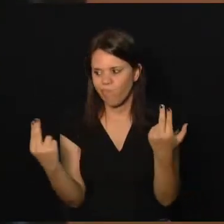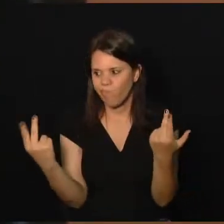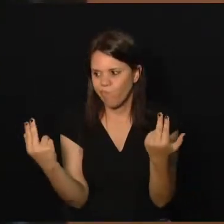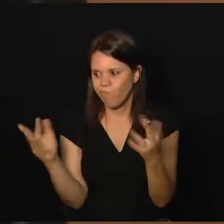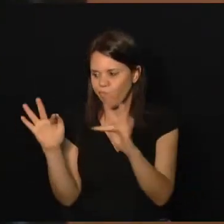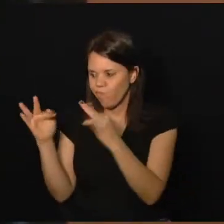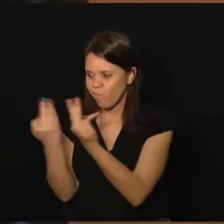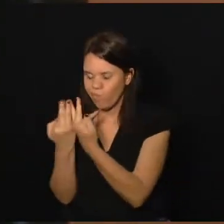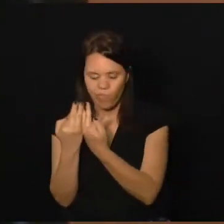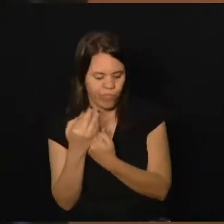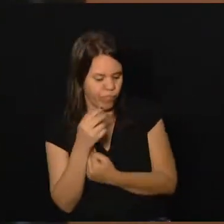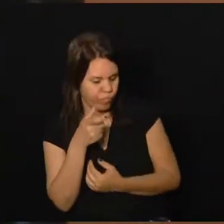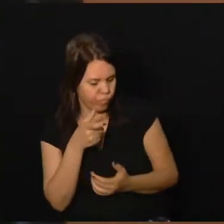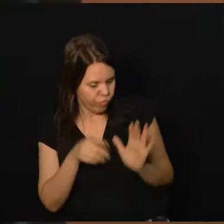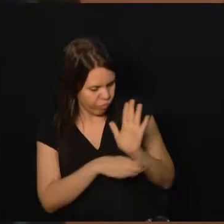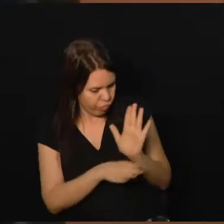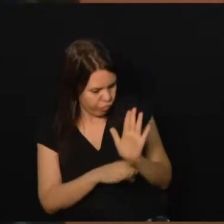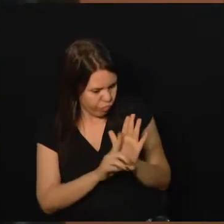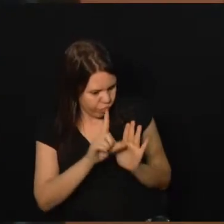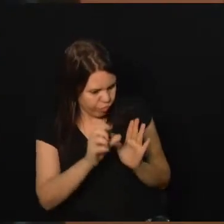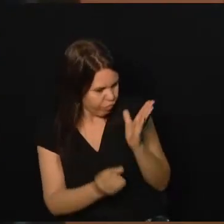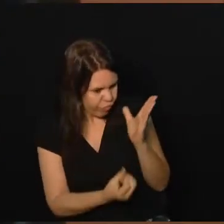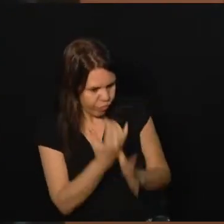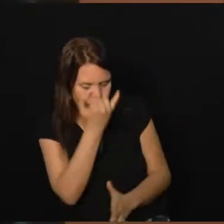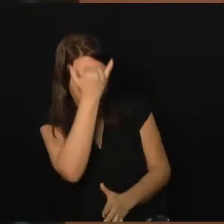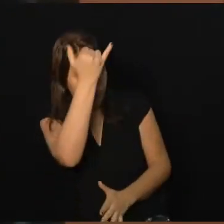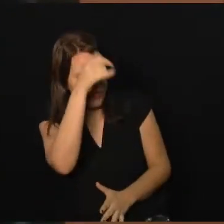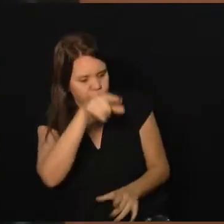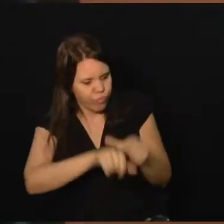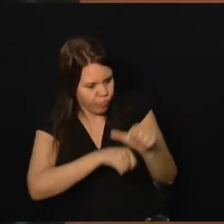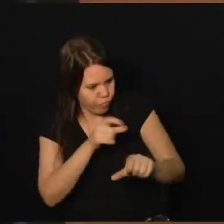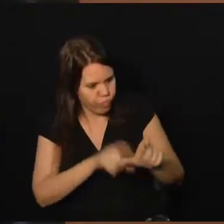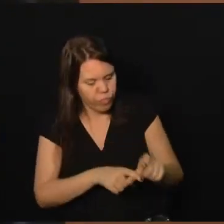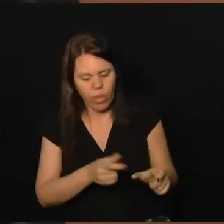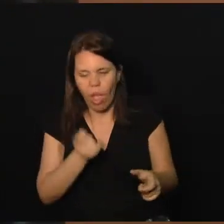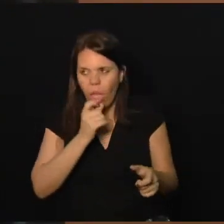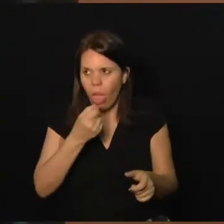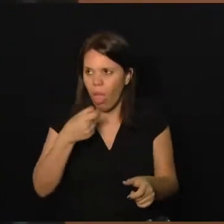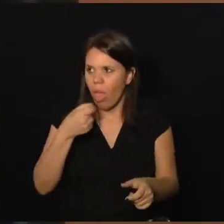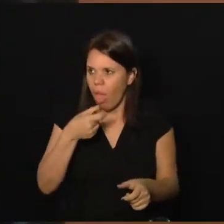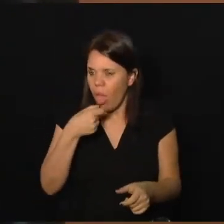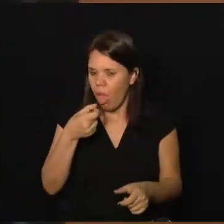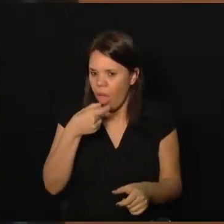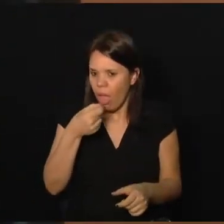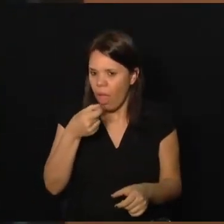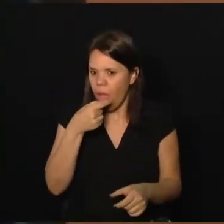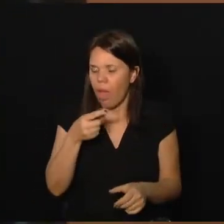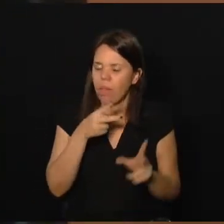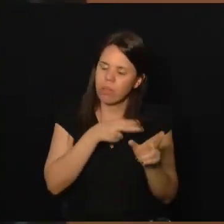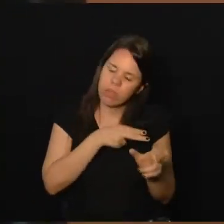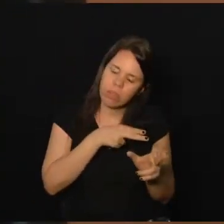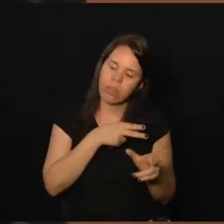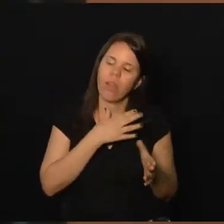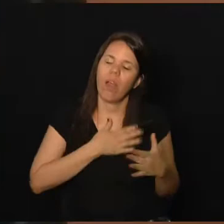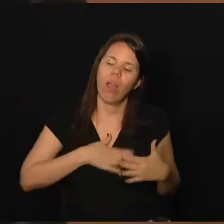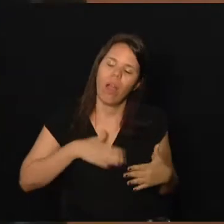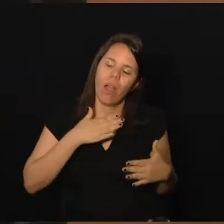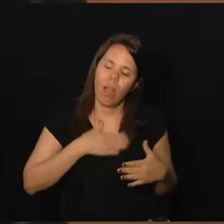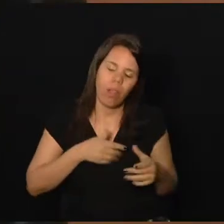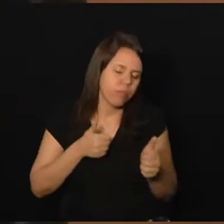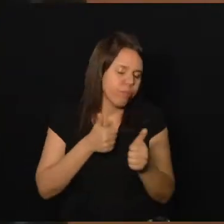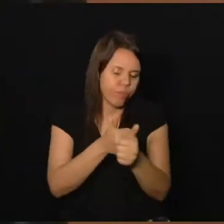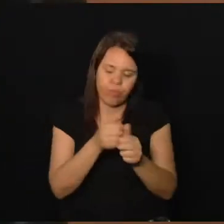tornar dependente. Olha que coisa. Porque começa a tomar remédios para dormir, às vezes não tem um acompanhamento com o